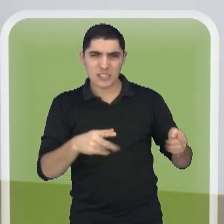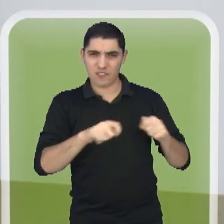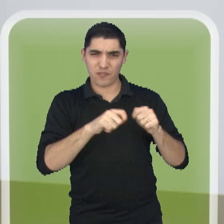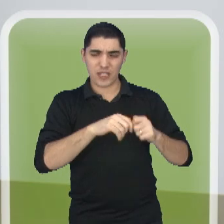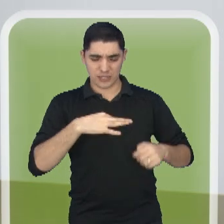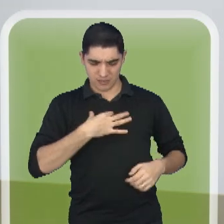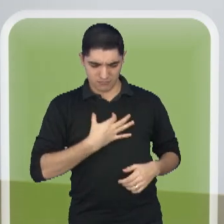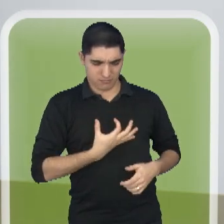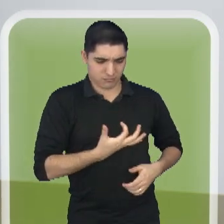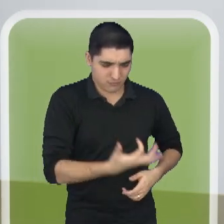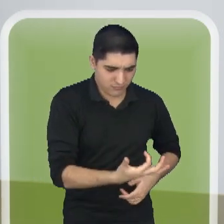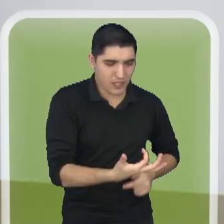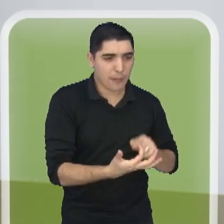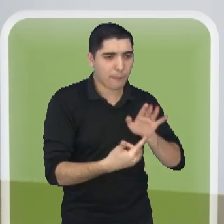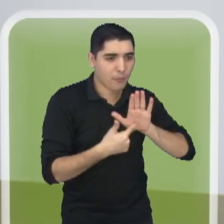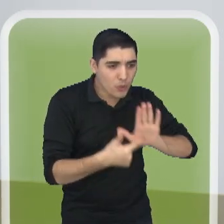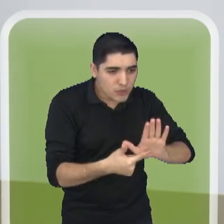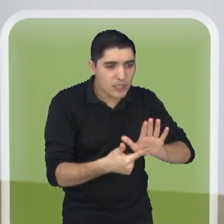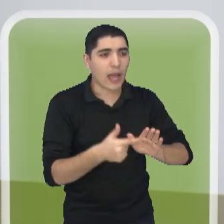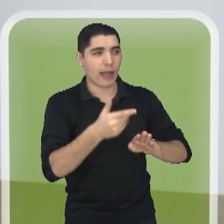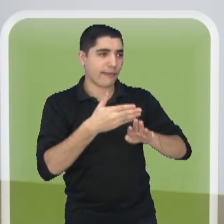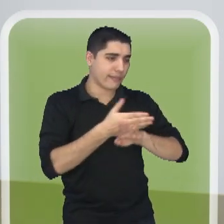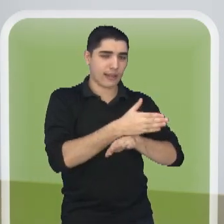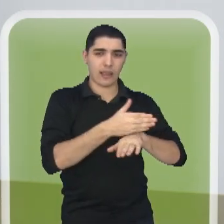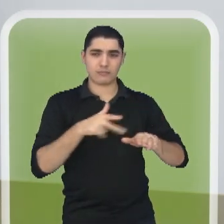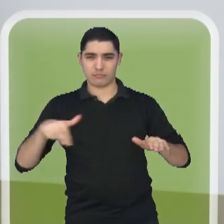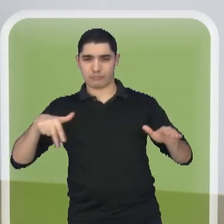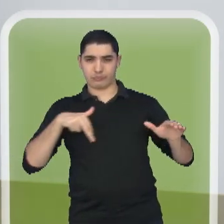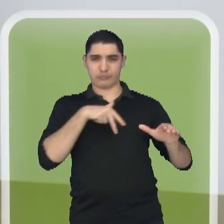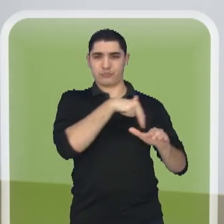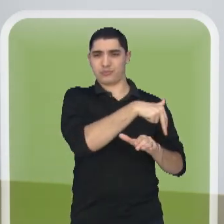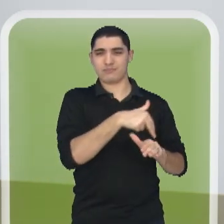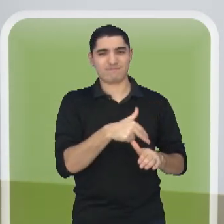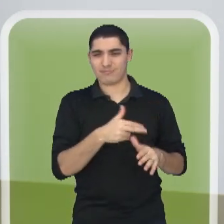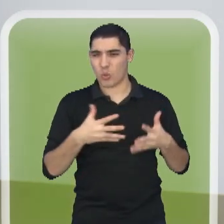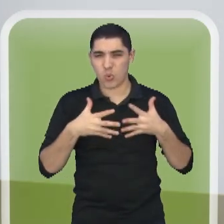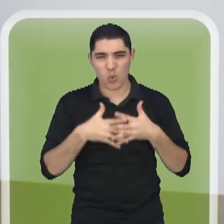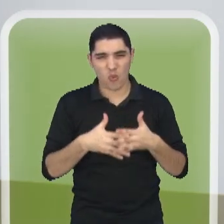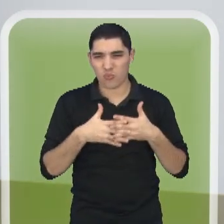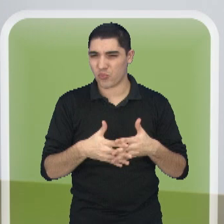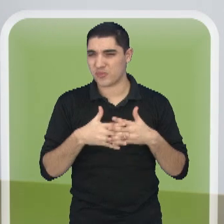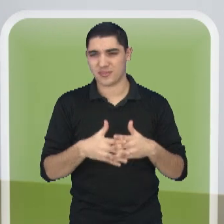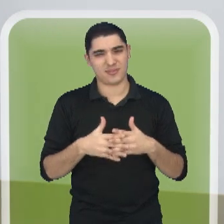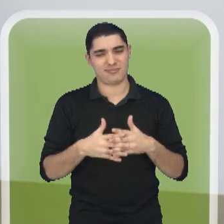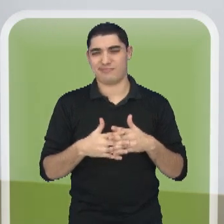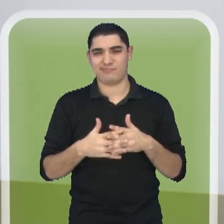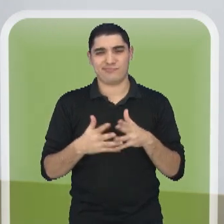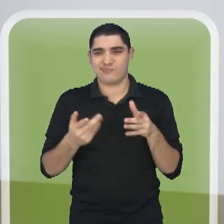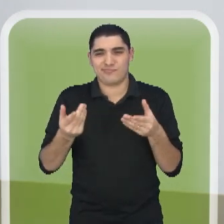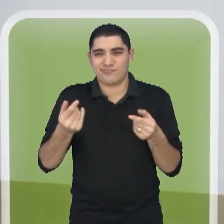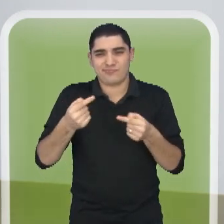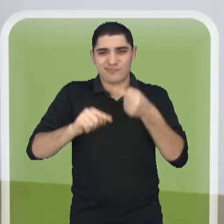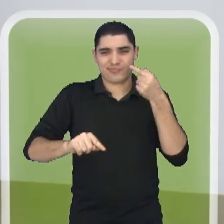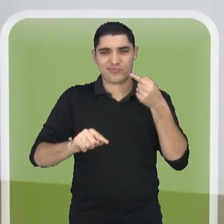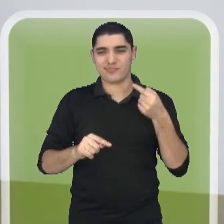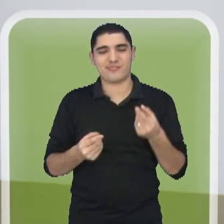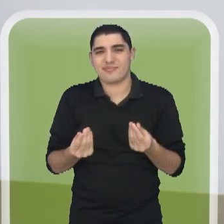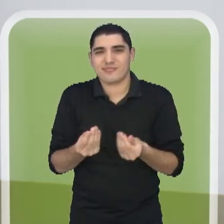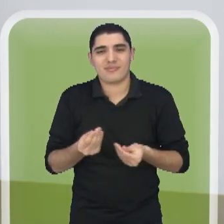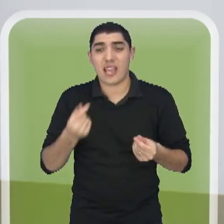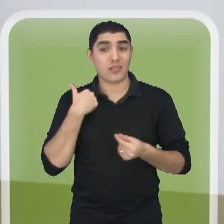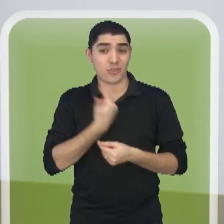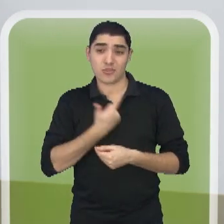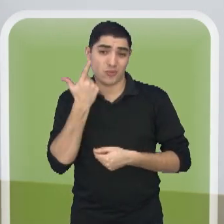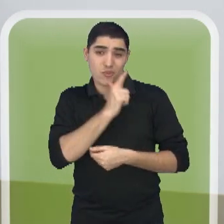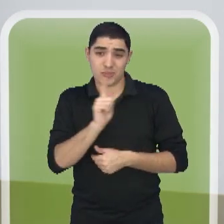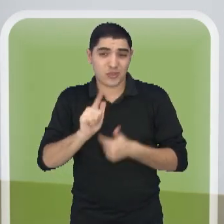que sair para entrar pelo lado da imprensa e, enfim, uma confusão sem tamanho. A gente não conseguiu fazer o nosso trabalho